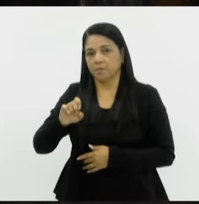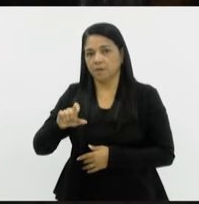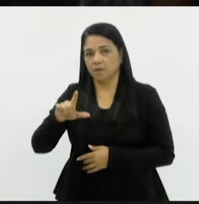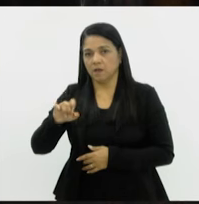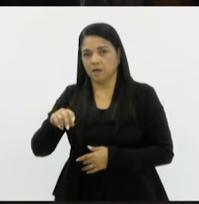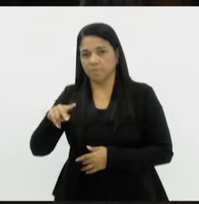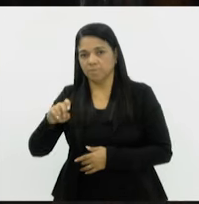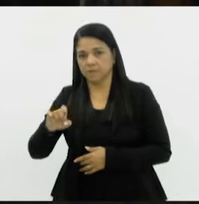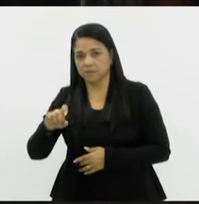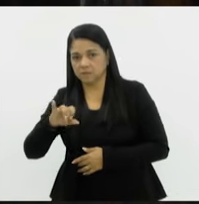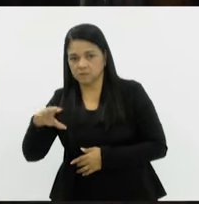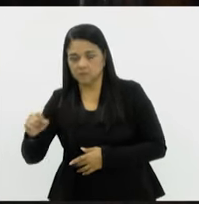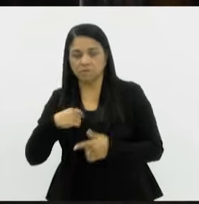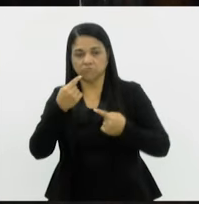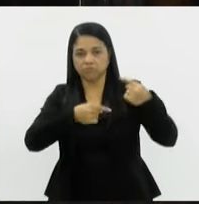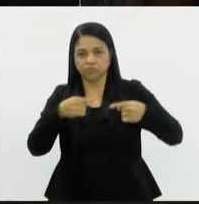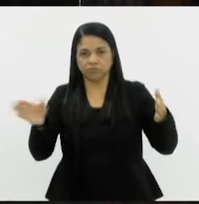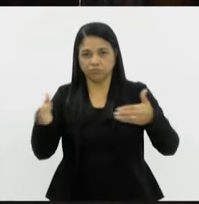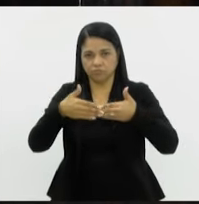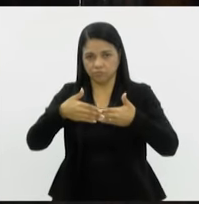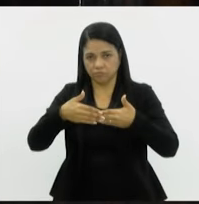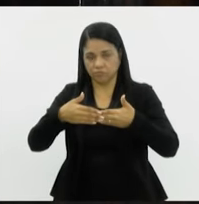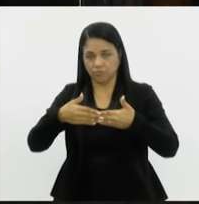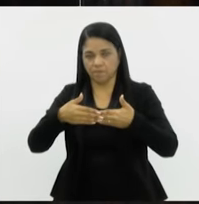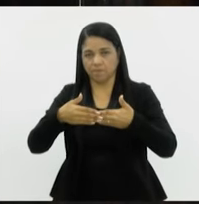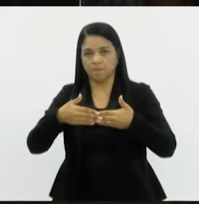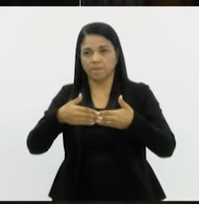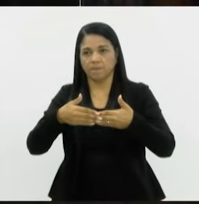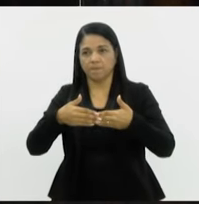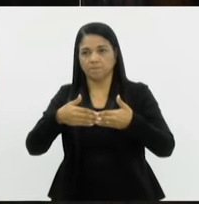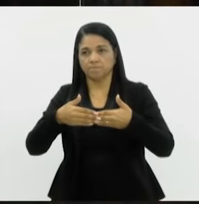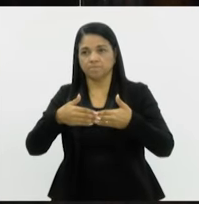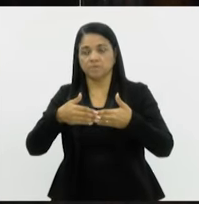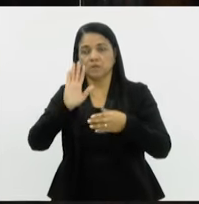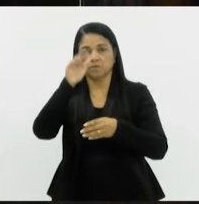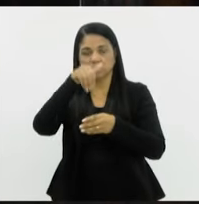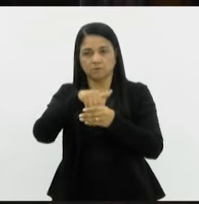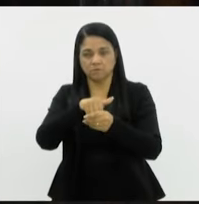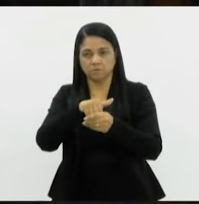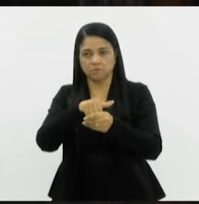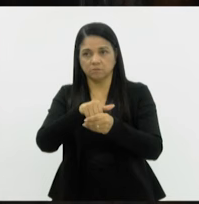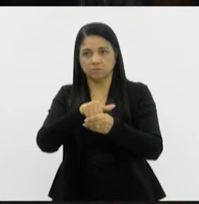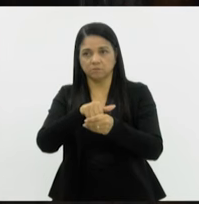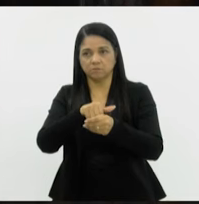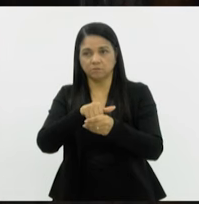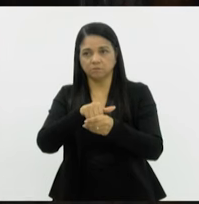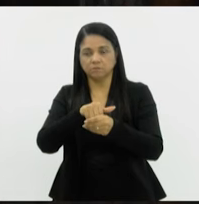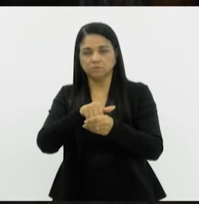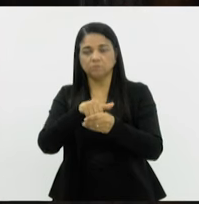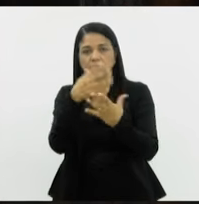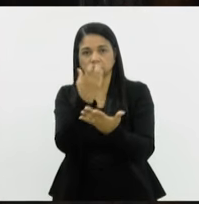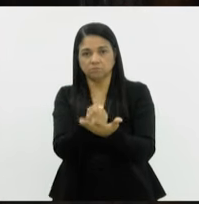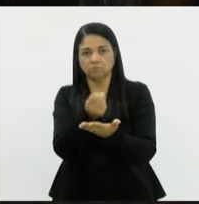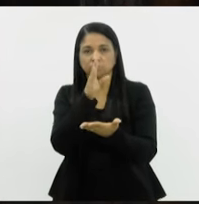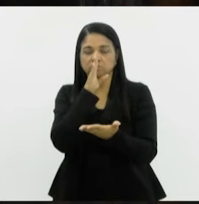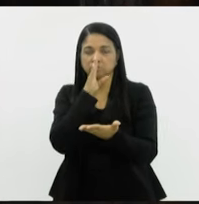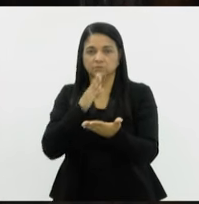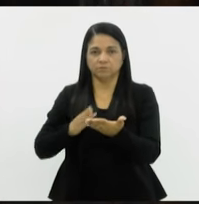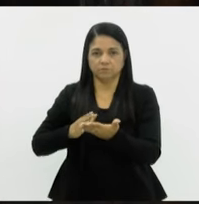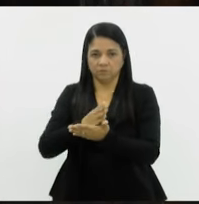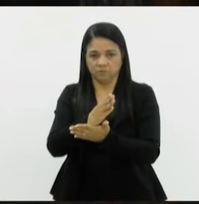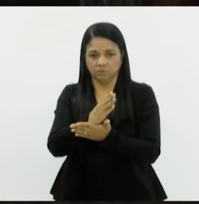discussão, não havendo quem queira discutir. Encerrada a discussão. Em votação, os senhores que aprovam, permaneçam como